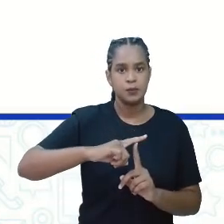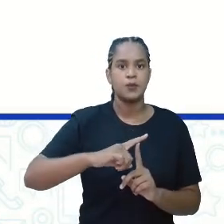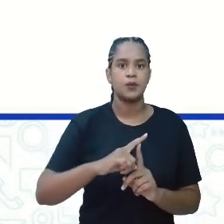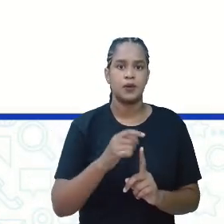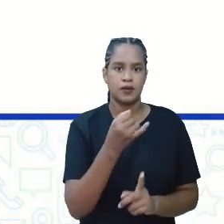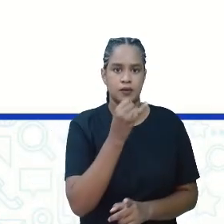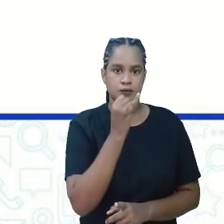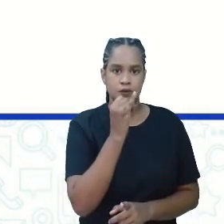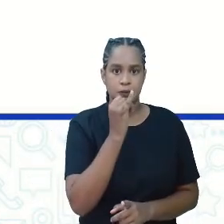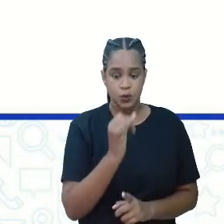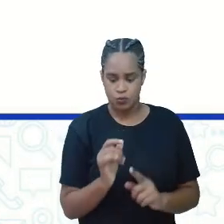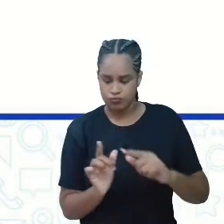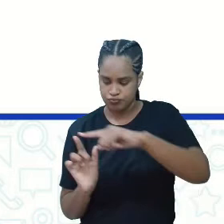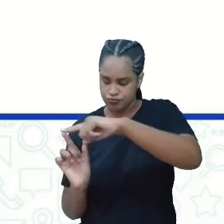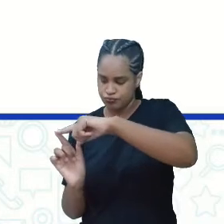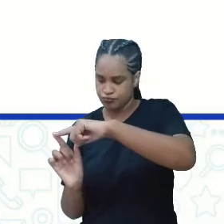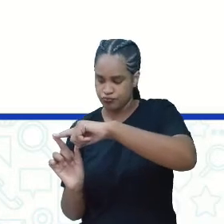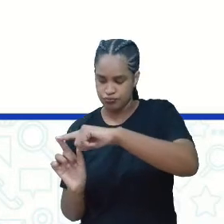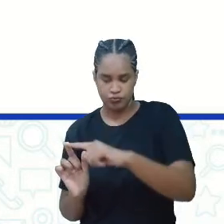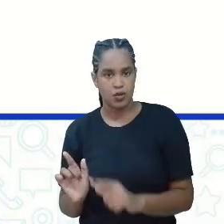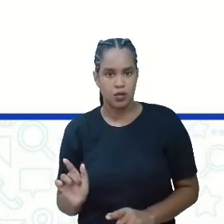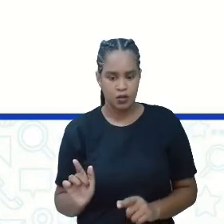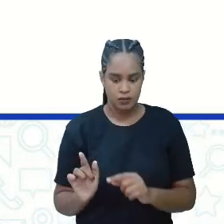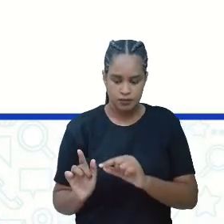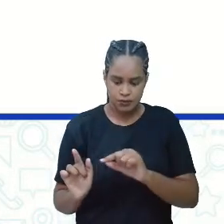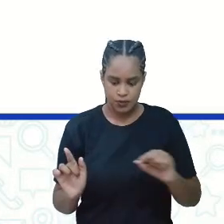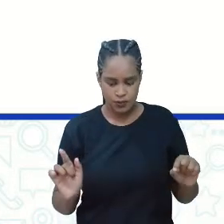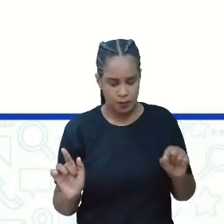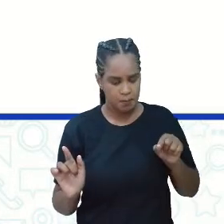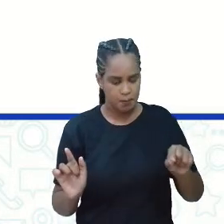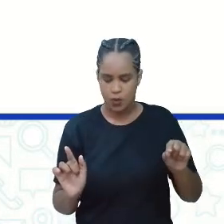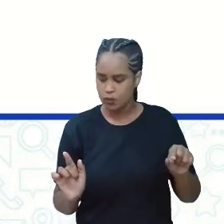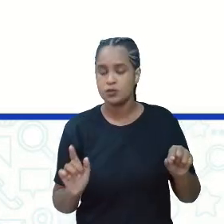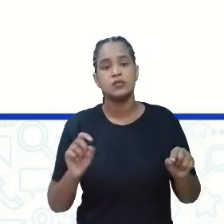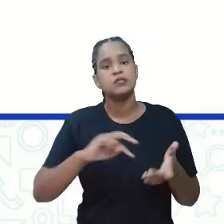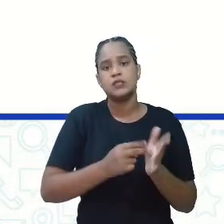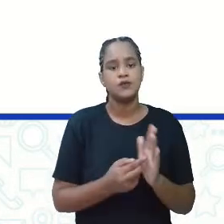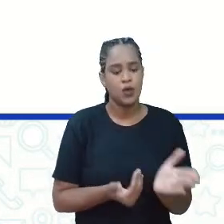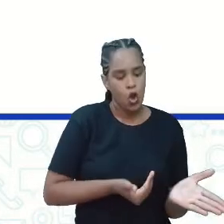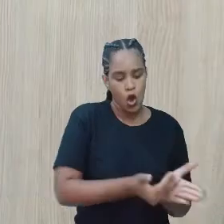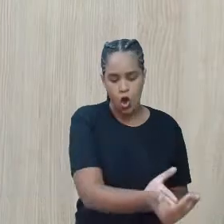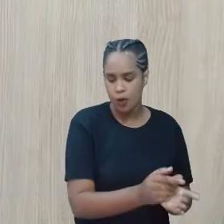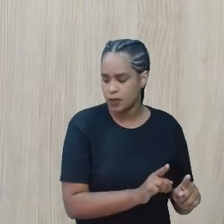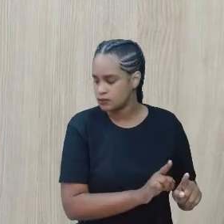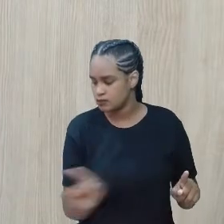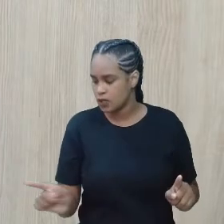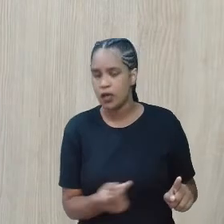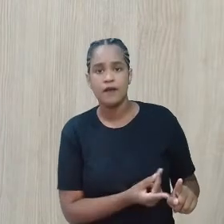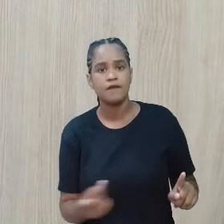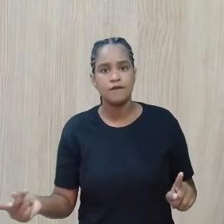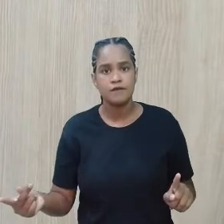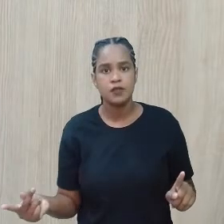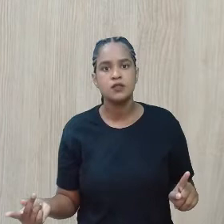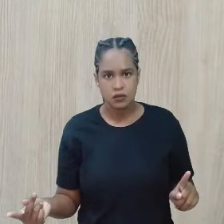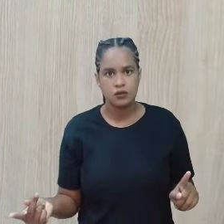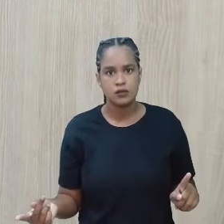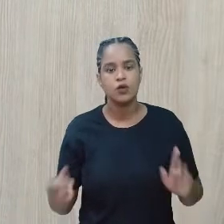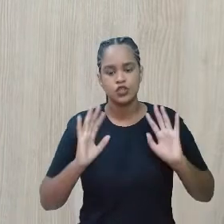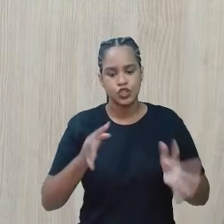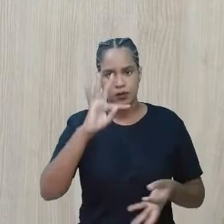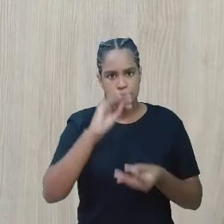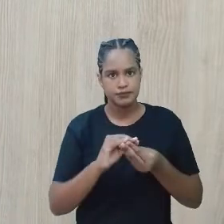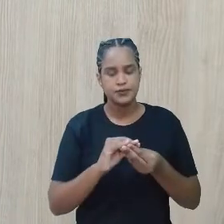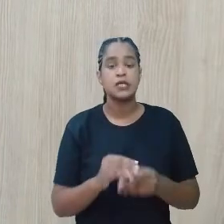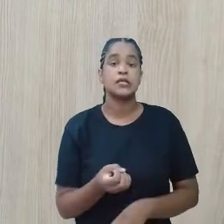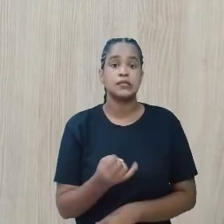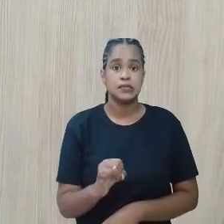e uma seta na outra ponta, então começa em um determinado momento e aí é infinito no outro sentido, né? E se a